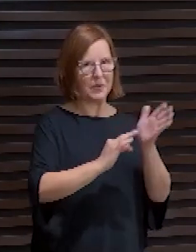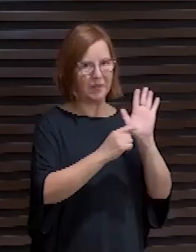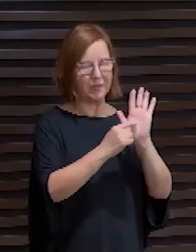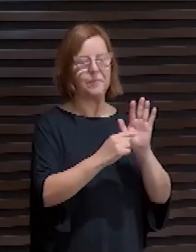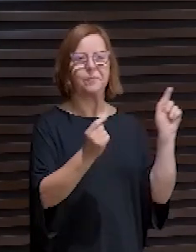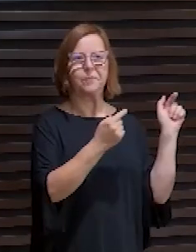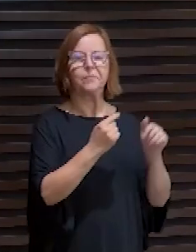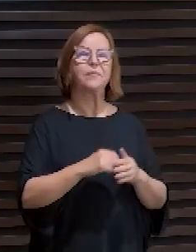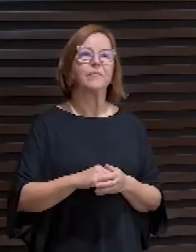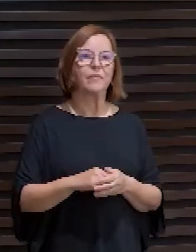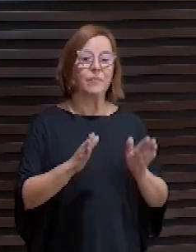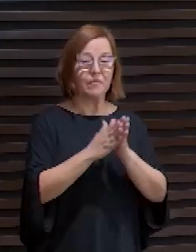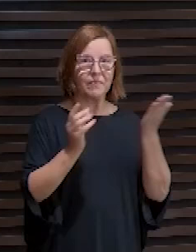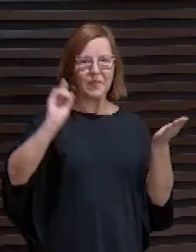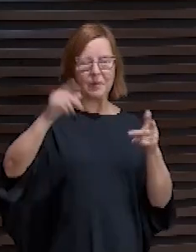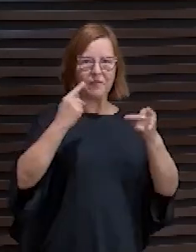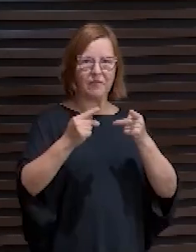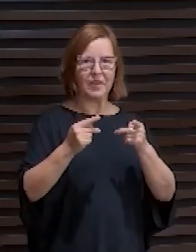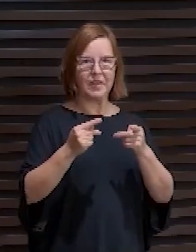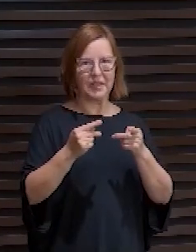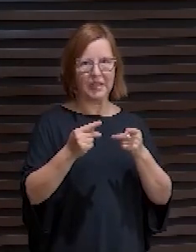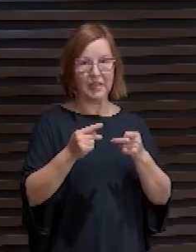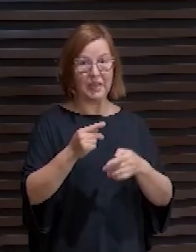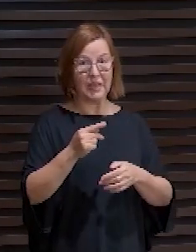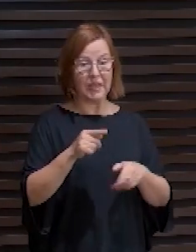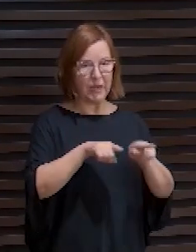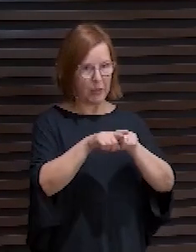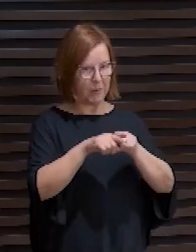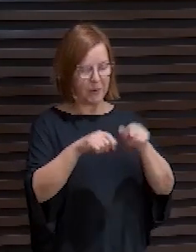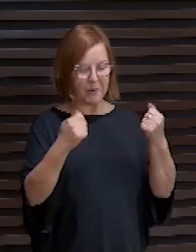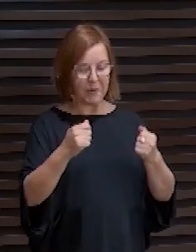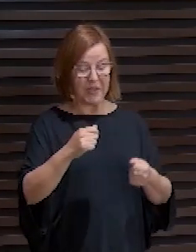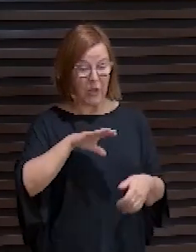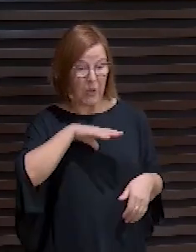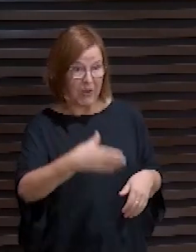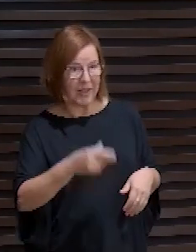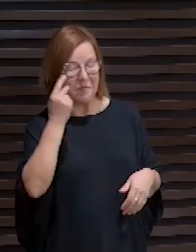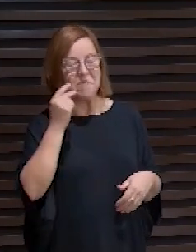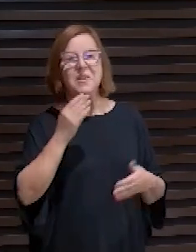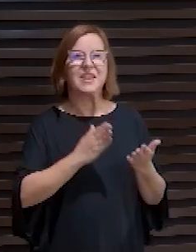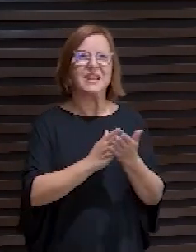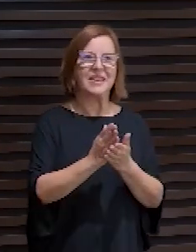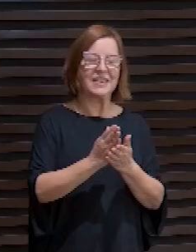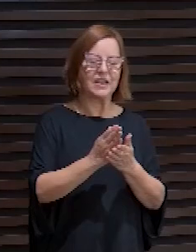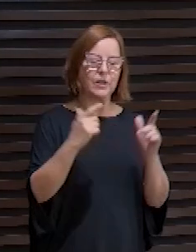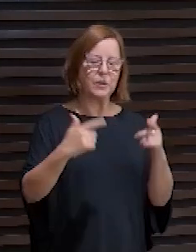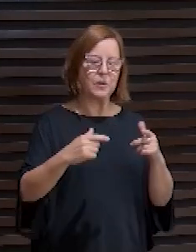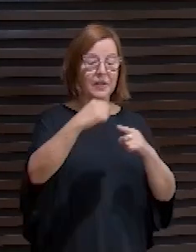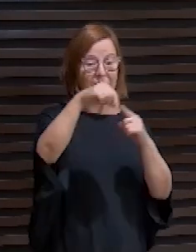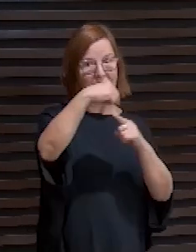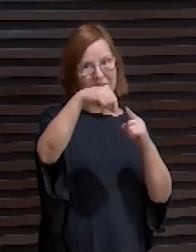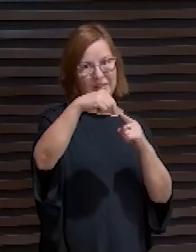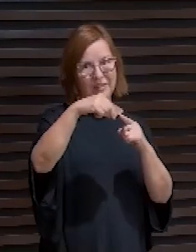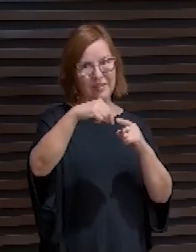assim: tendo, pois, irmãos, intrepidez para entrar no Santo dos Santos pelo